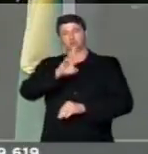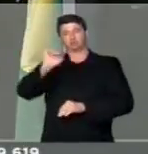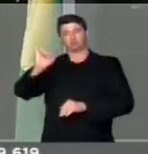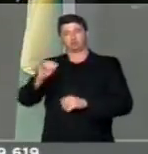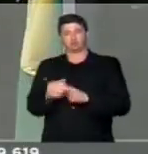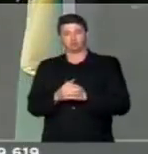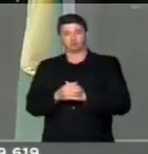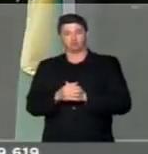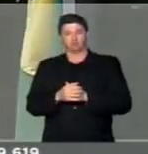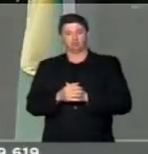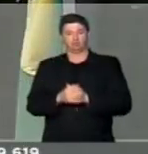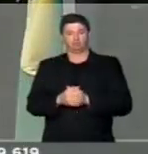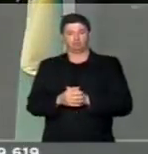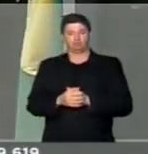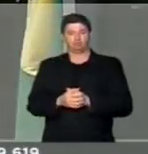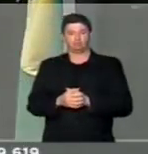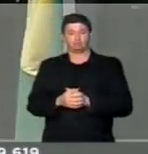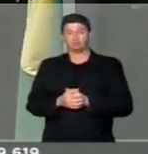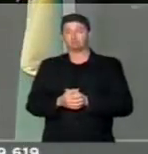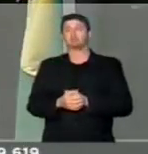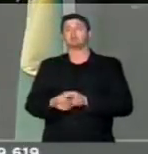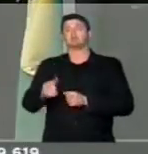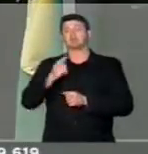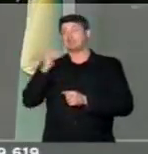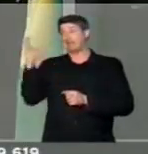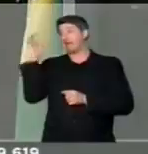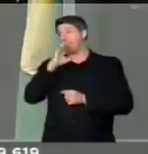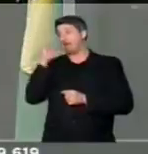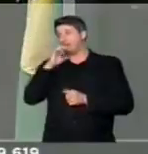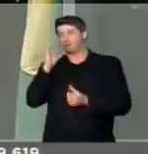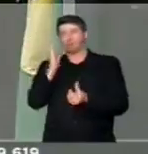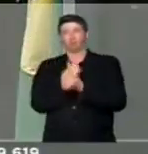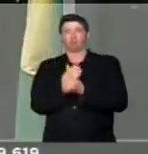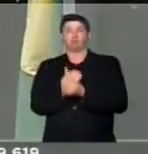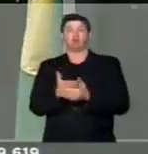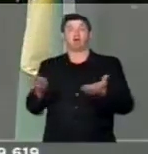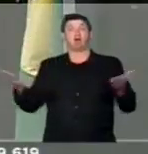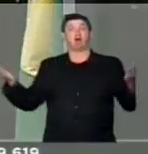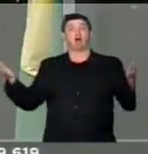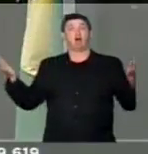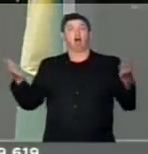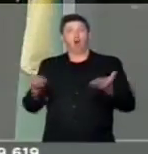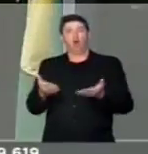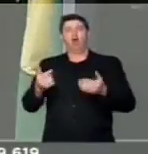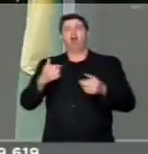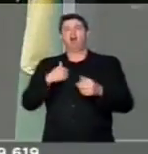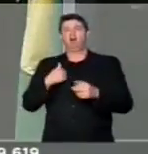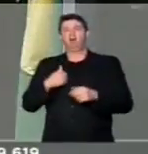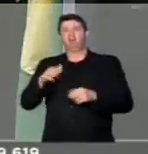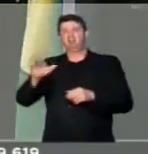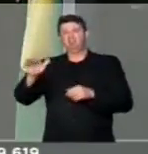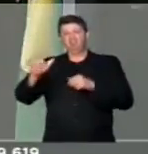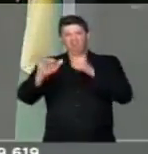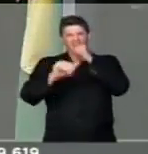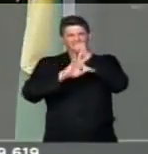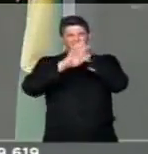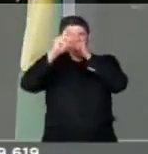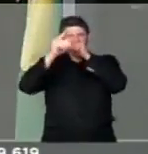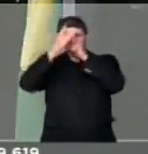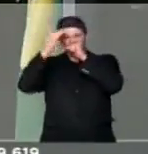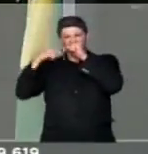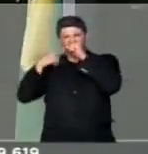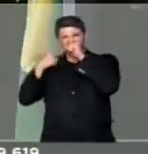brasileira, que está célere com seus processos. E nesse momento, quero conclamar aqueles que estão em